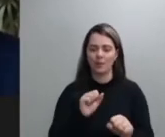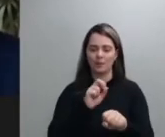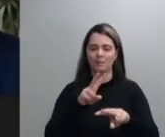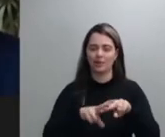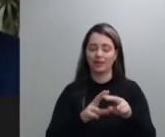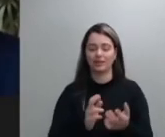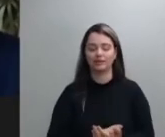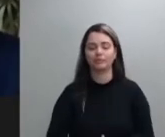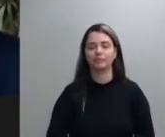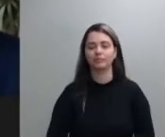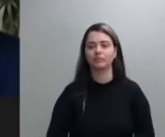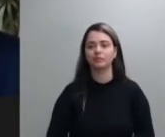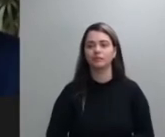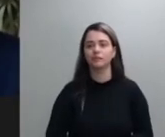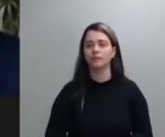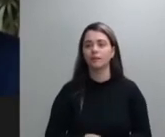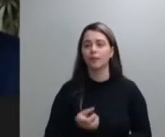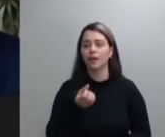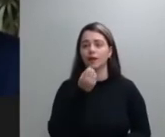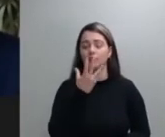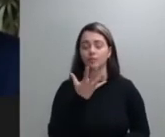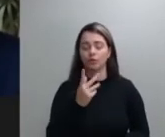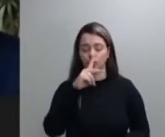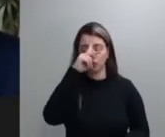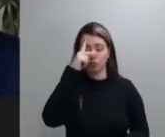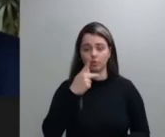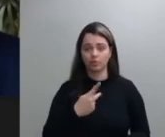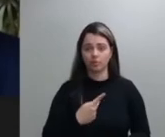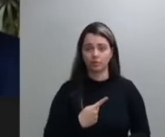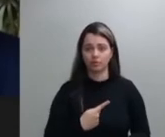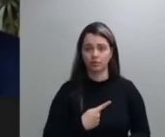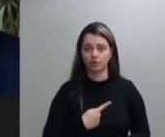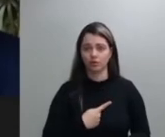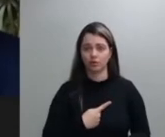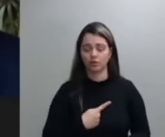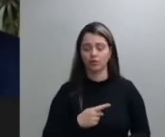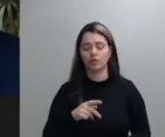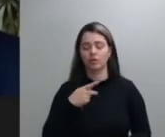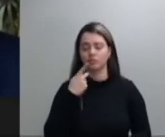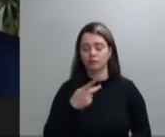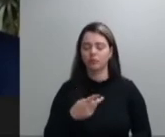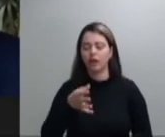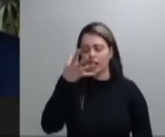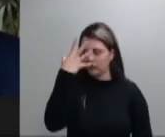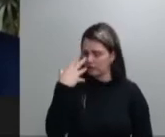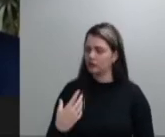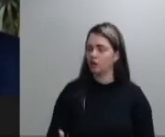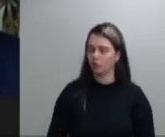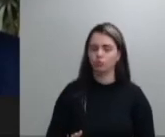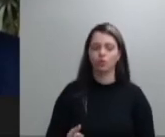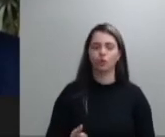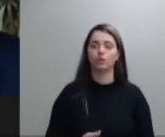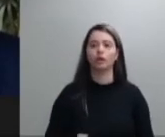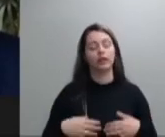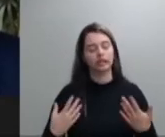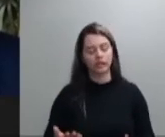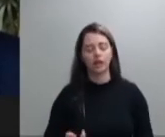bem o próprio relator então também manifesta a sua concordância de maneira que eu então